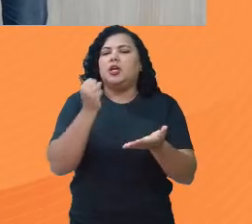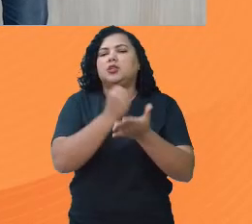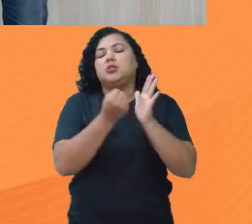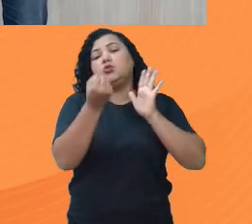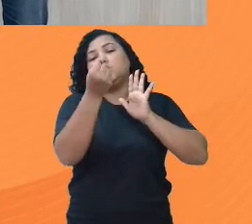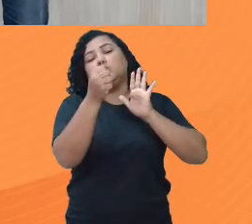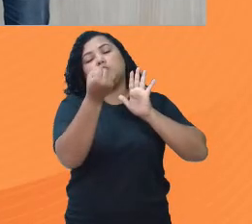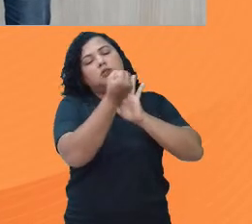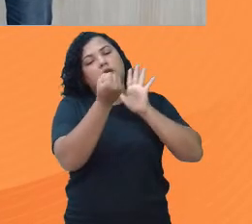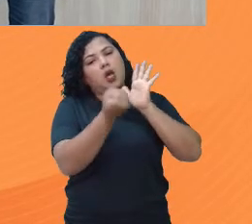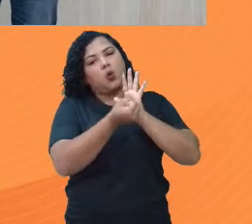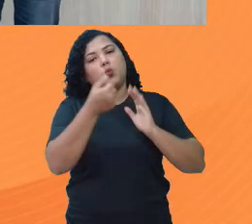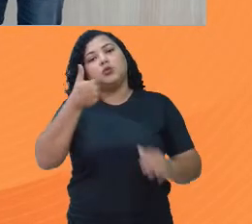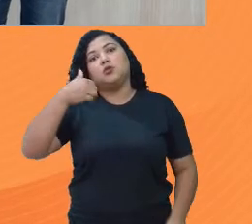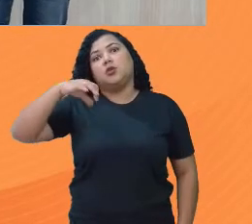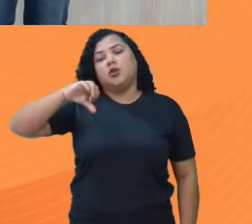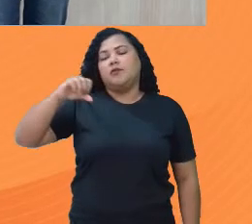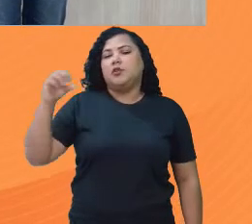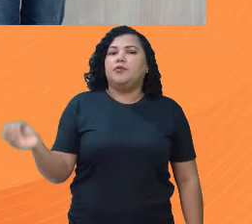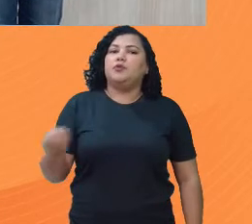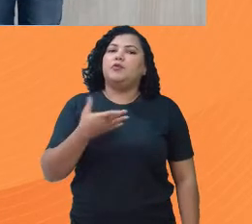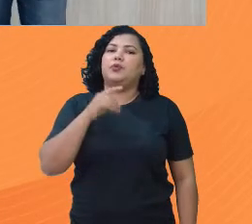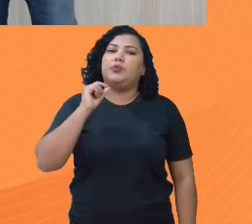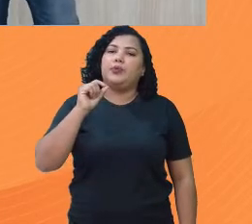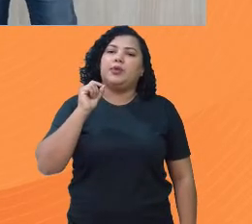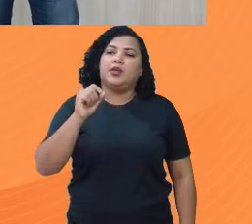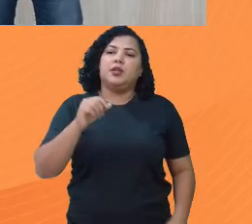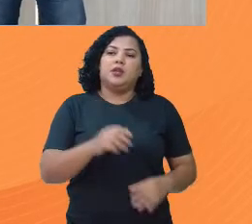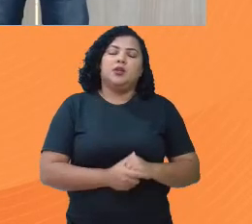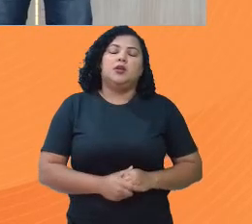XIX. Nós tivemos a grande novidade aí do